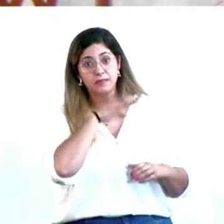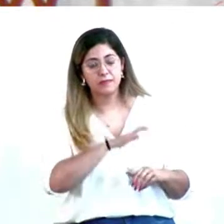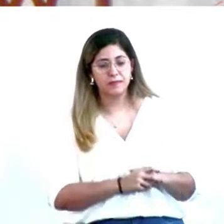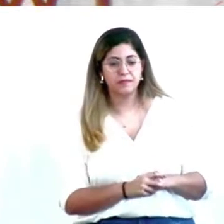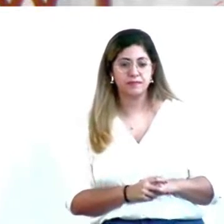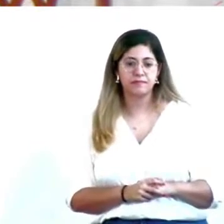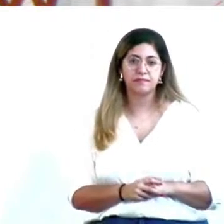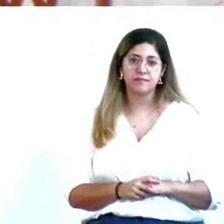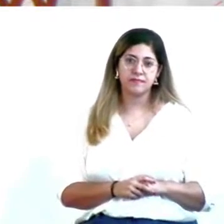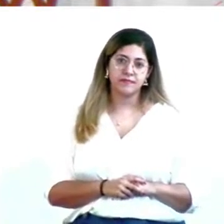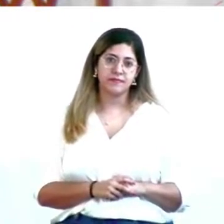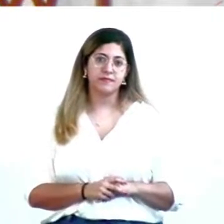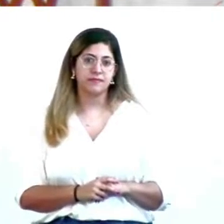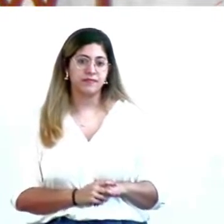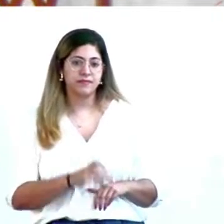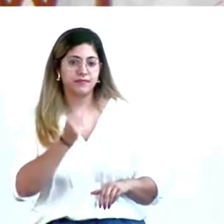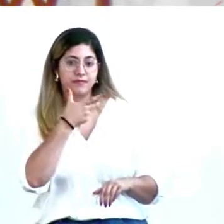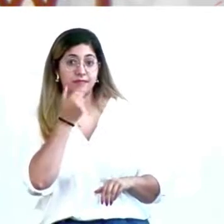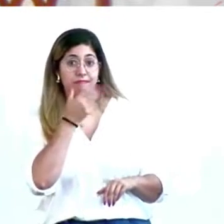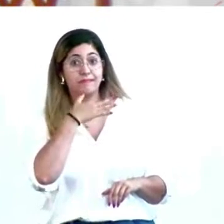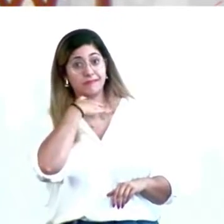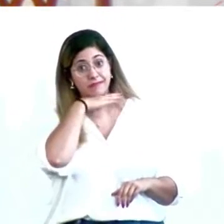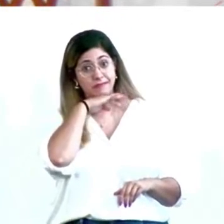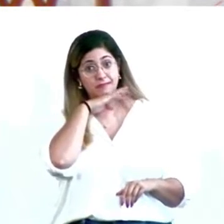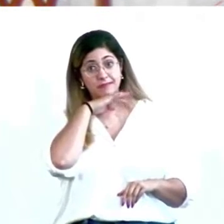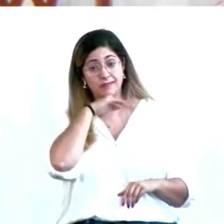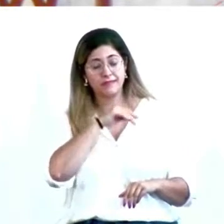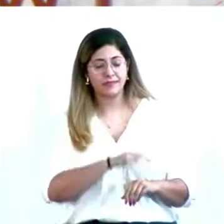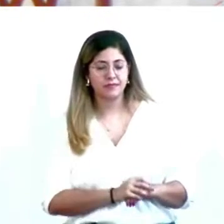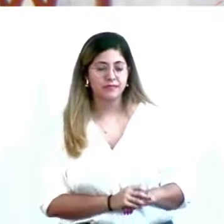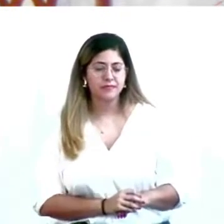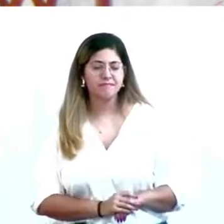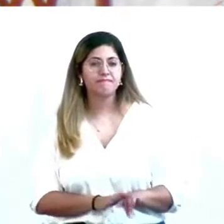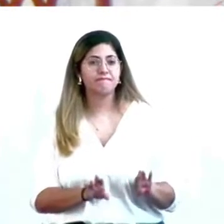de baixo calão, você